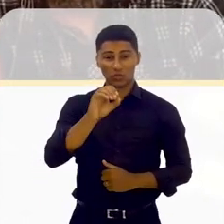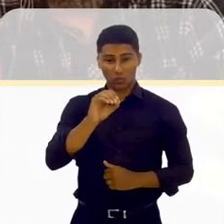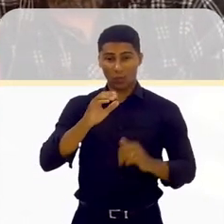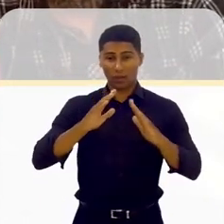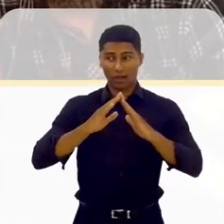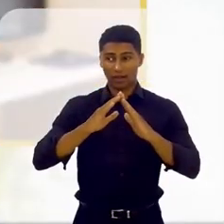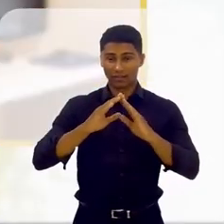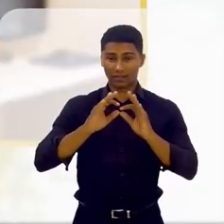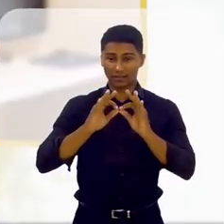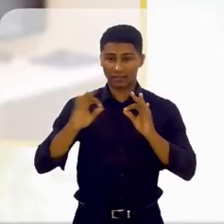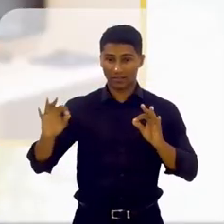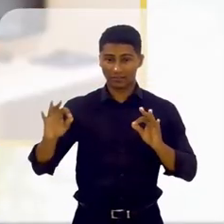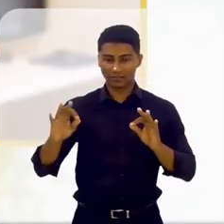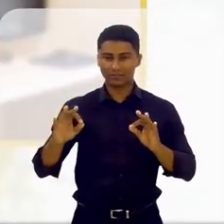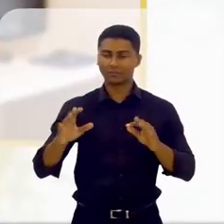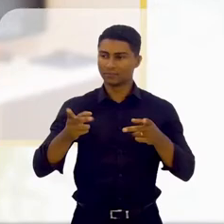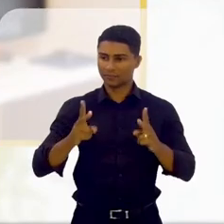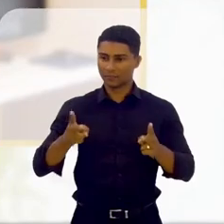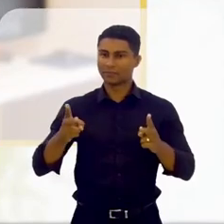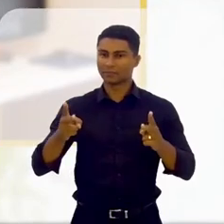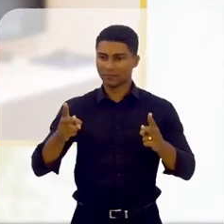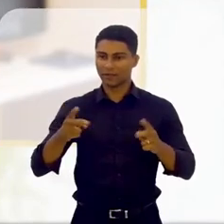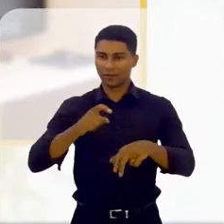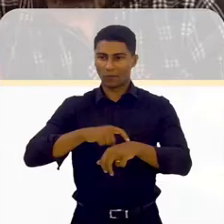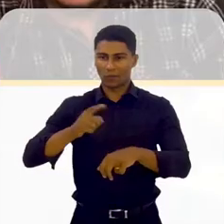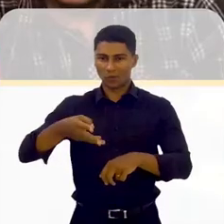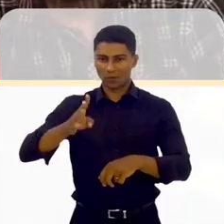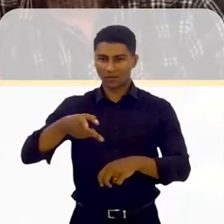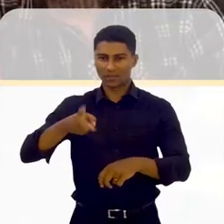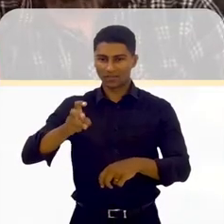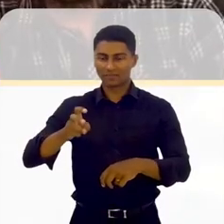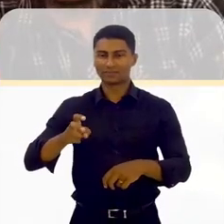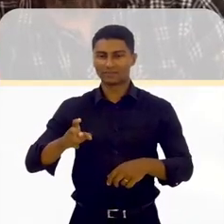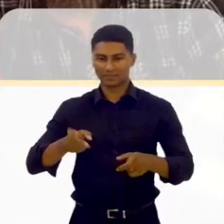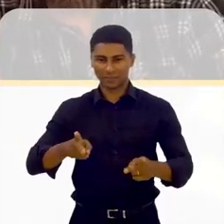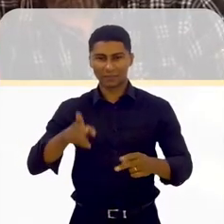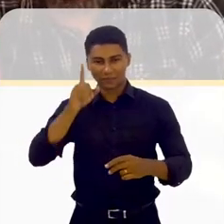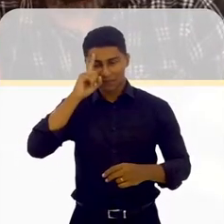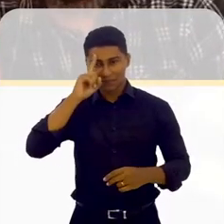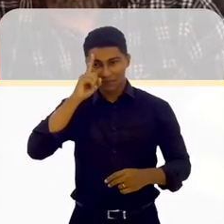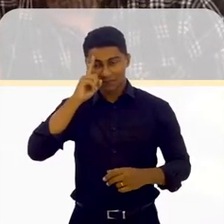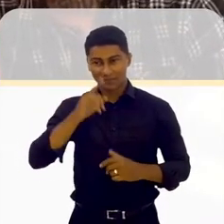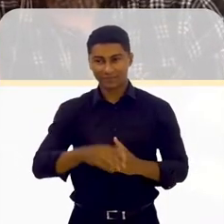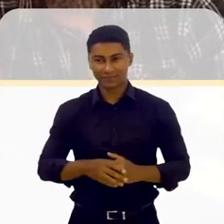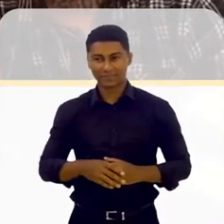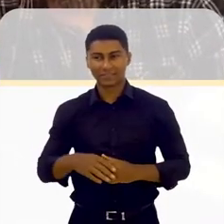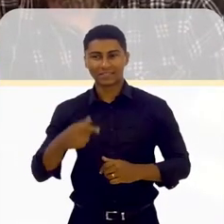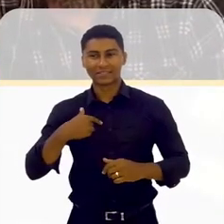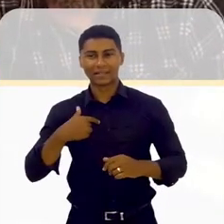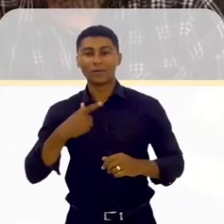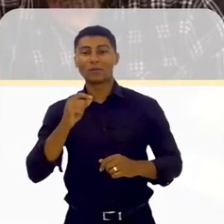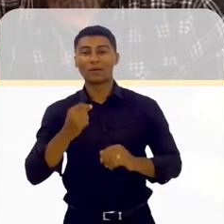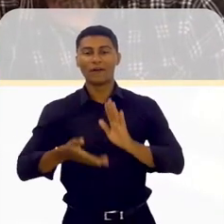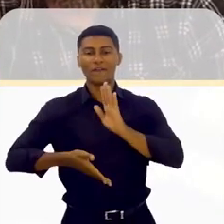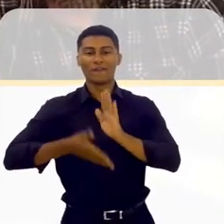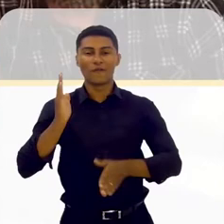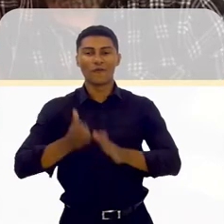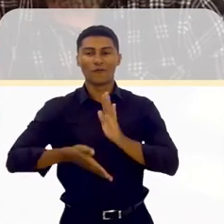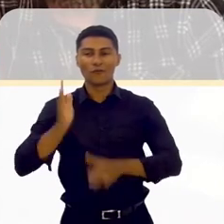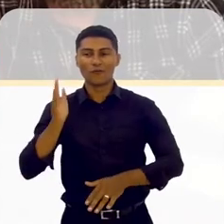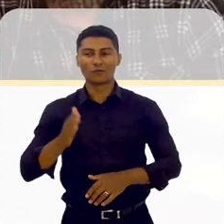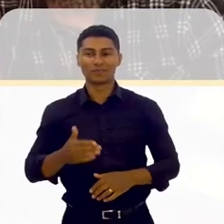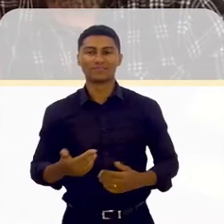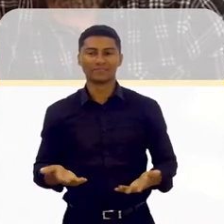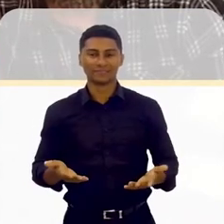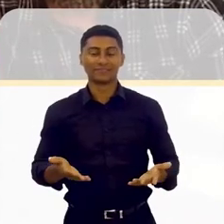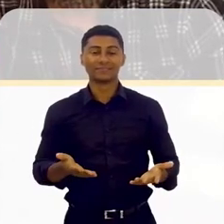pouco mais distante. Mas Dô também vem para esse café das quatro, sempre que pode? Se deixar, eu fujo toda hora, né? Eu faço o